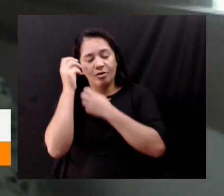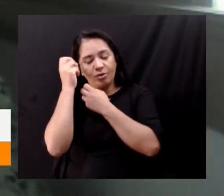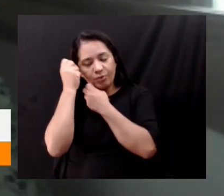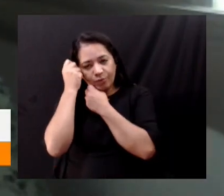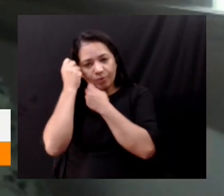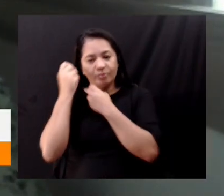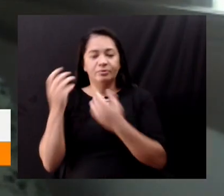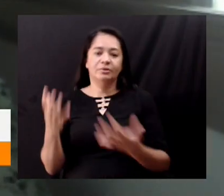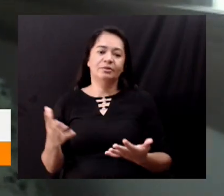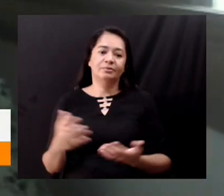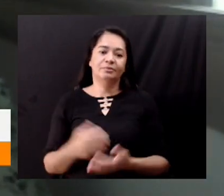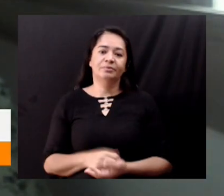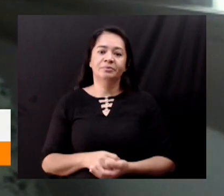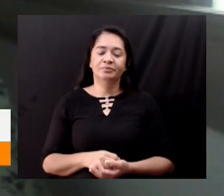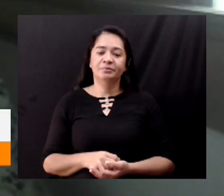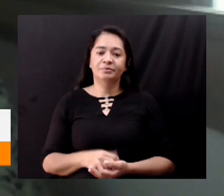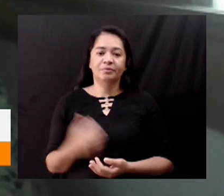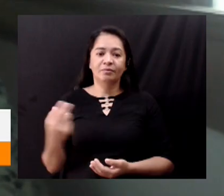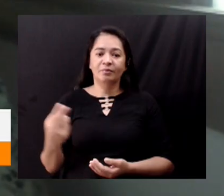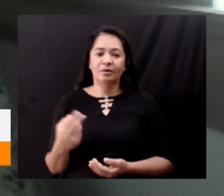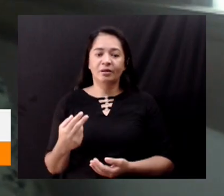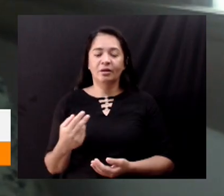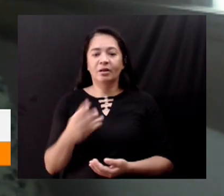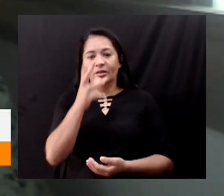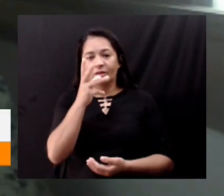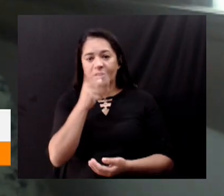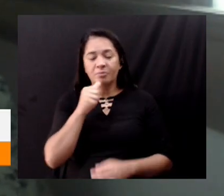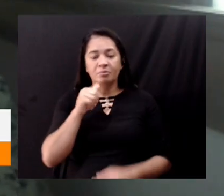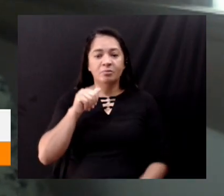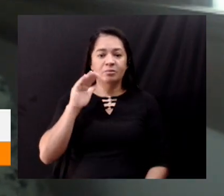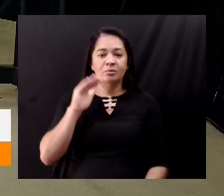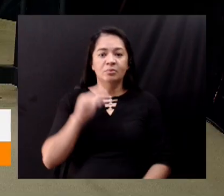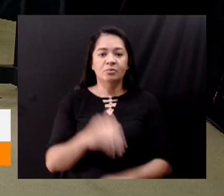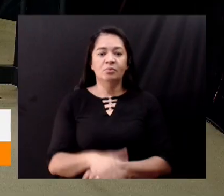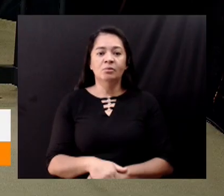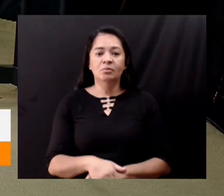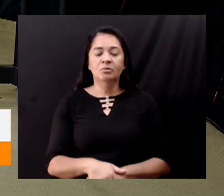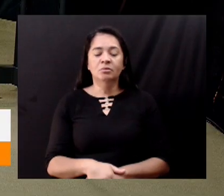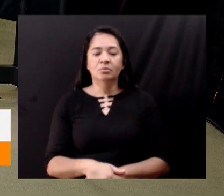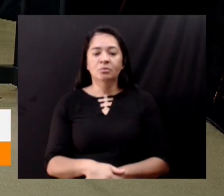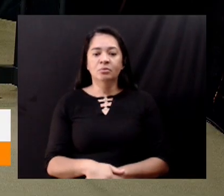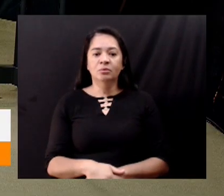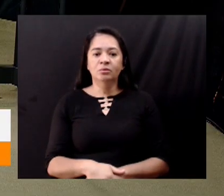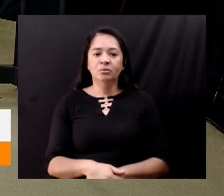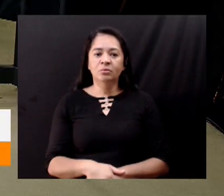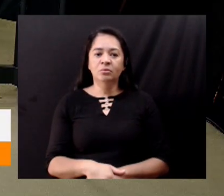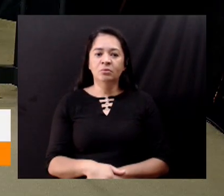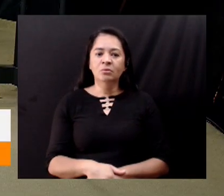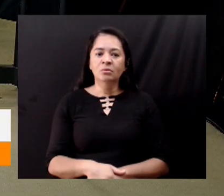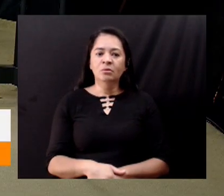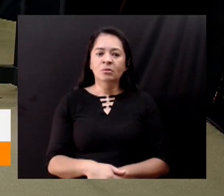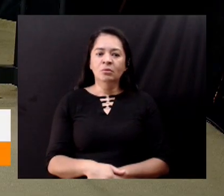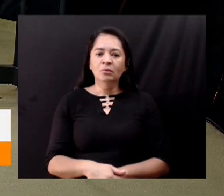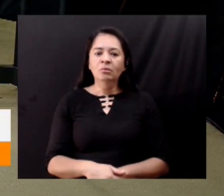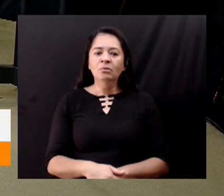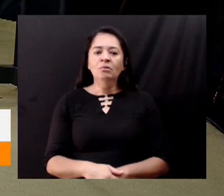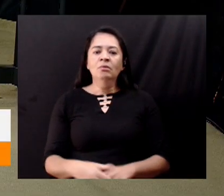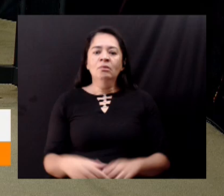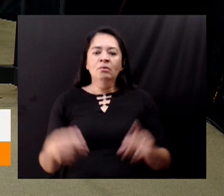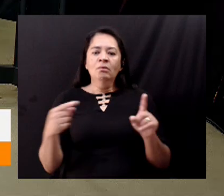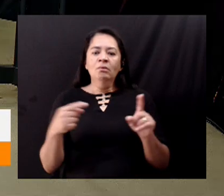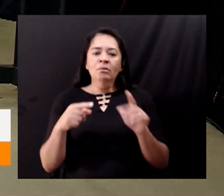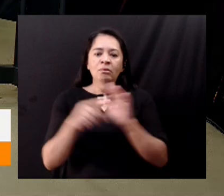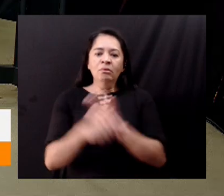no sono de uma maneira mais imediata. Uhum, tá certo. Agora perguntando para a Bruna, né, que é